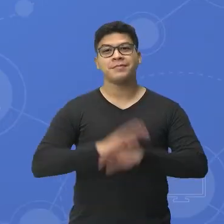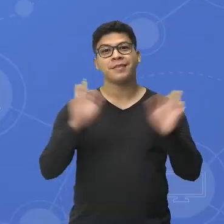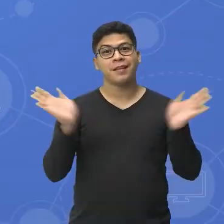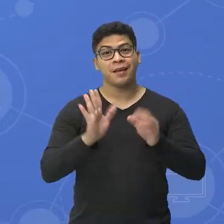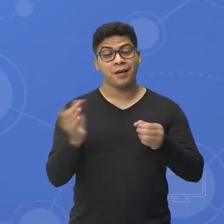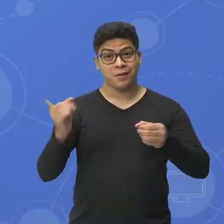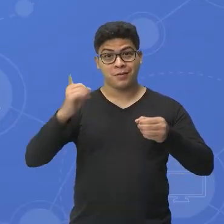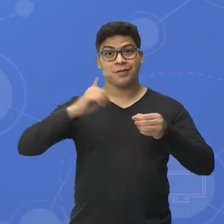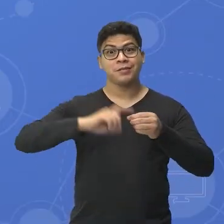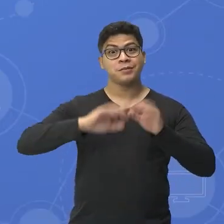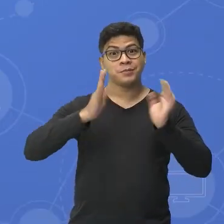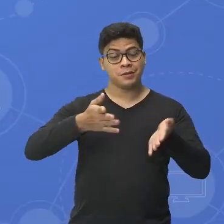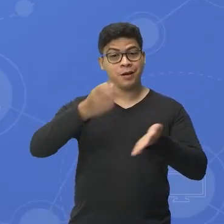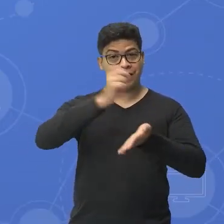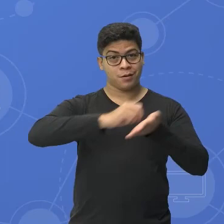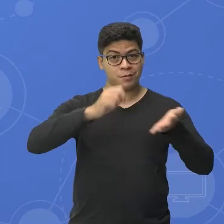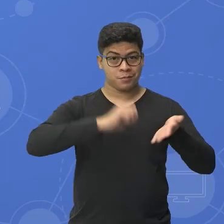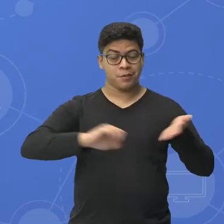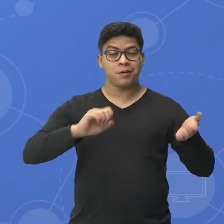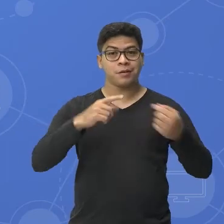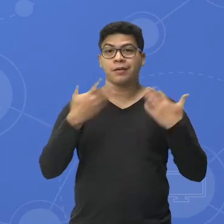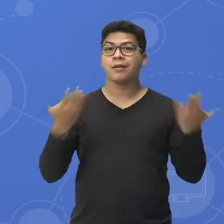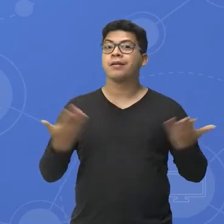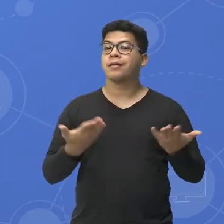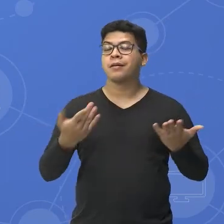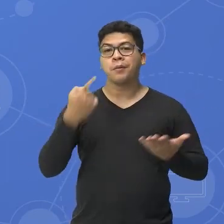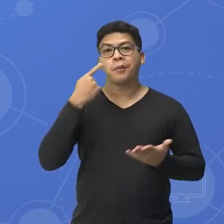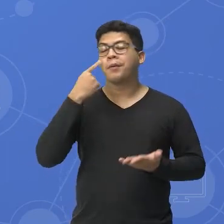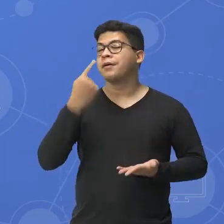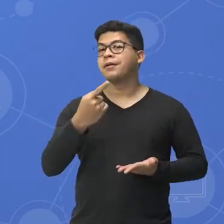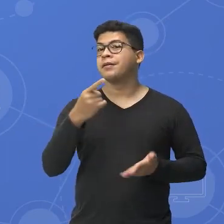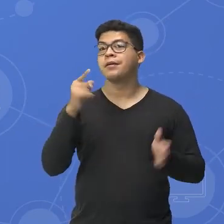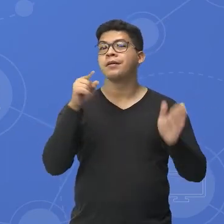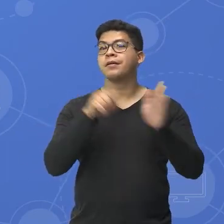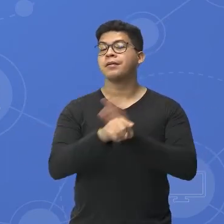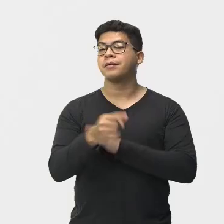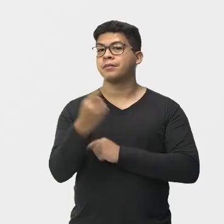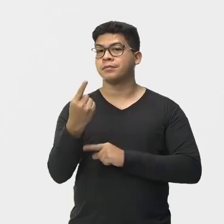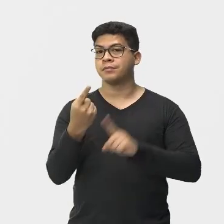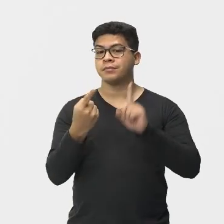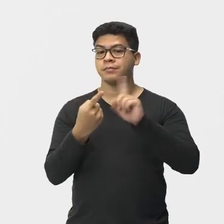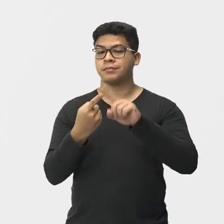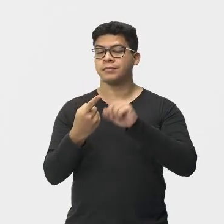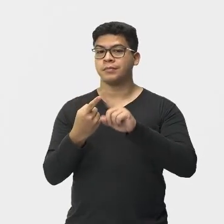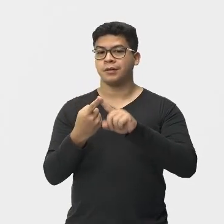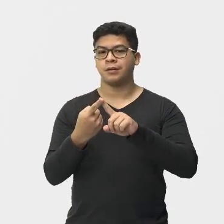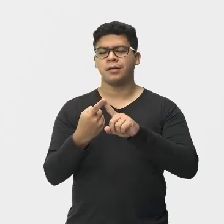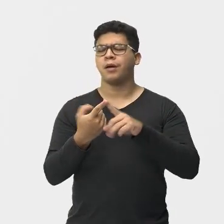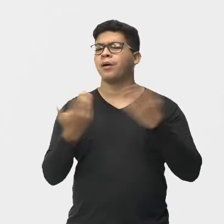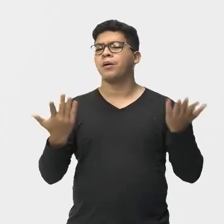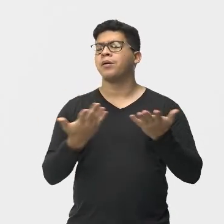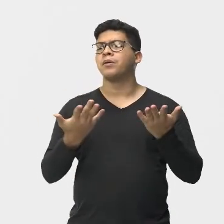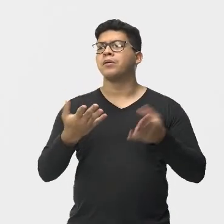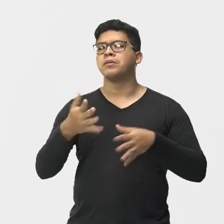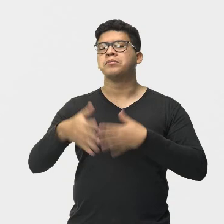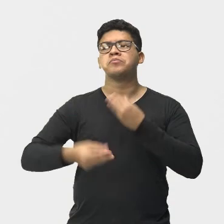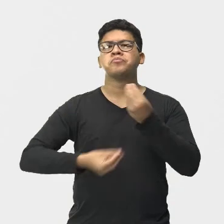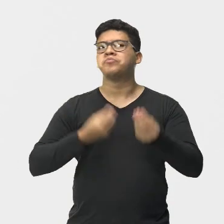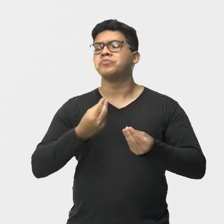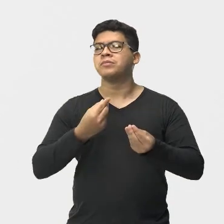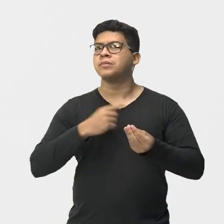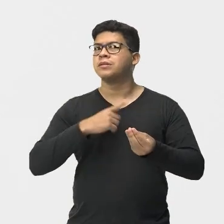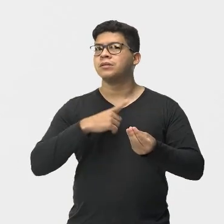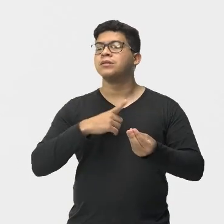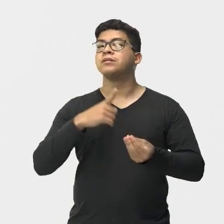Olá, voltamos para fazermos a nossa correção. Vamos então para a nossa primeira questão. Nessa nossa primeira questão, nós